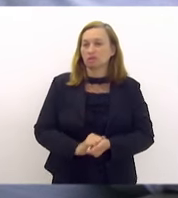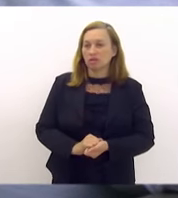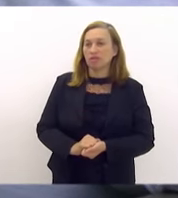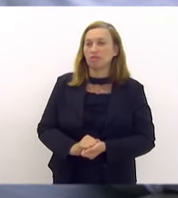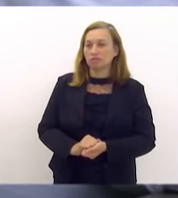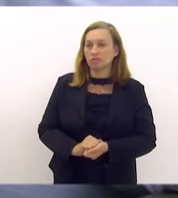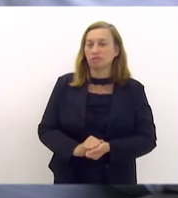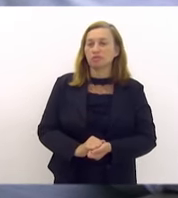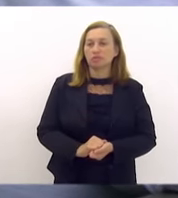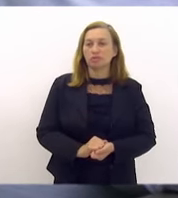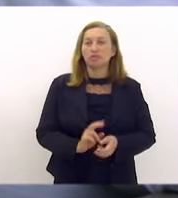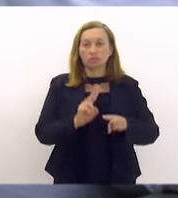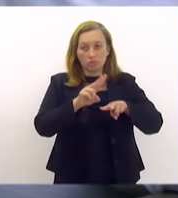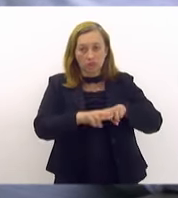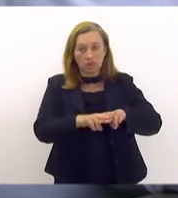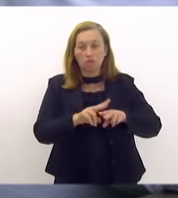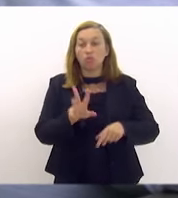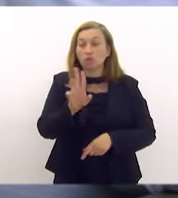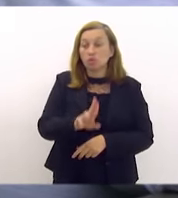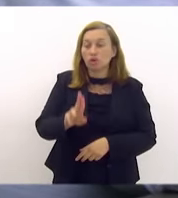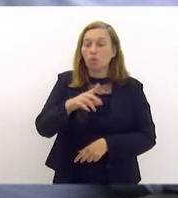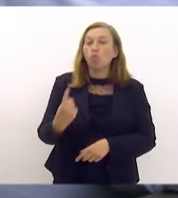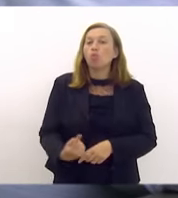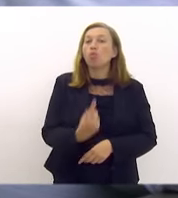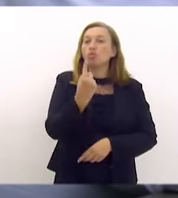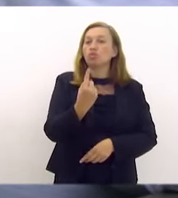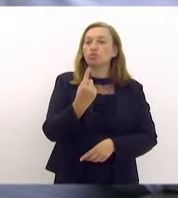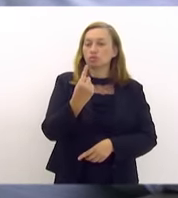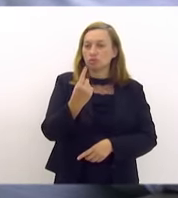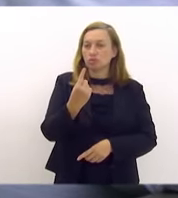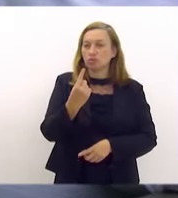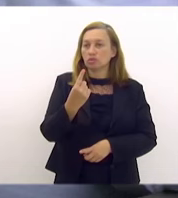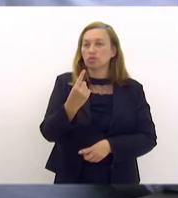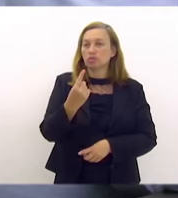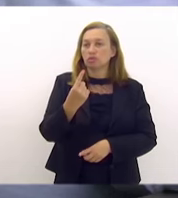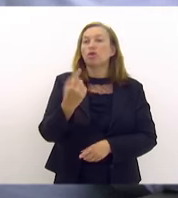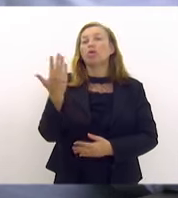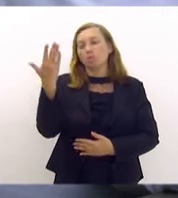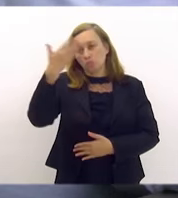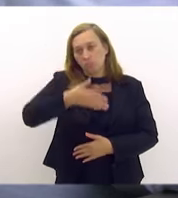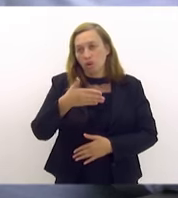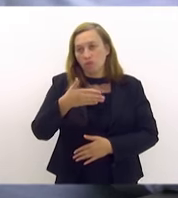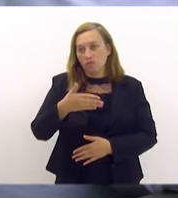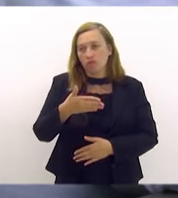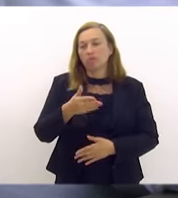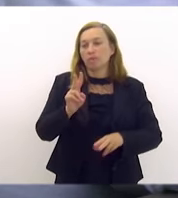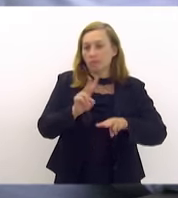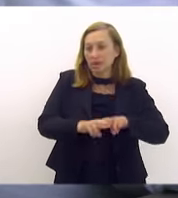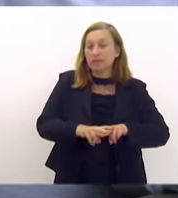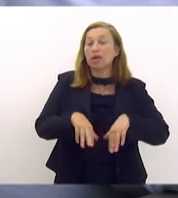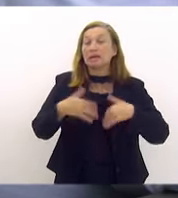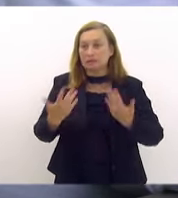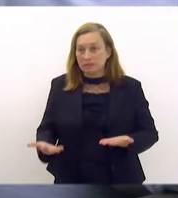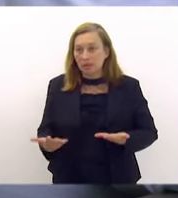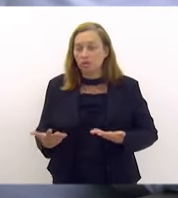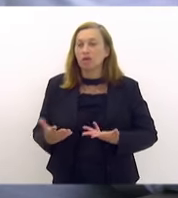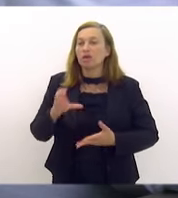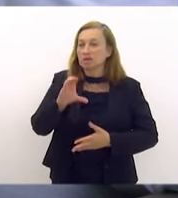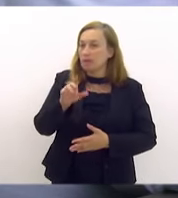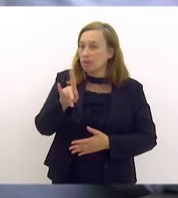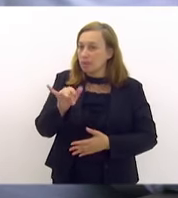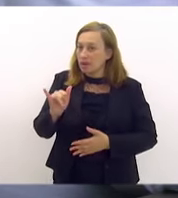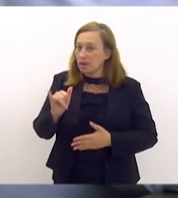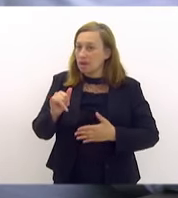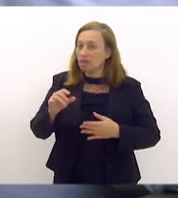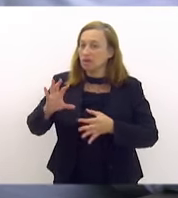fotográfico como utilizado como única e exclusiva prova para aquela apreensão então é uma CPI que vem